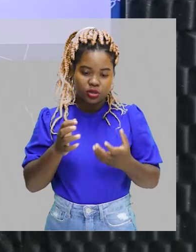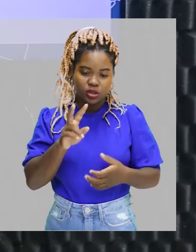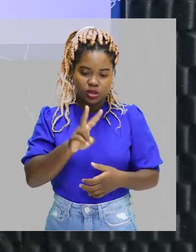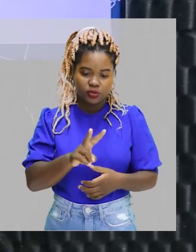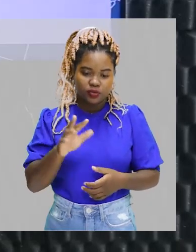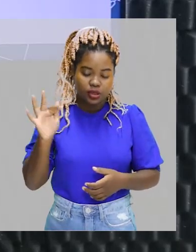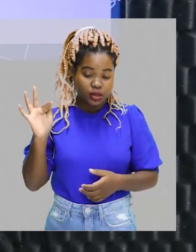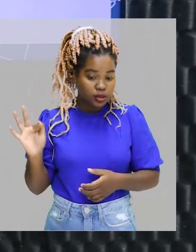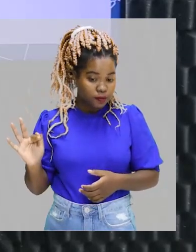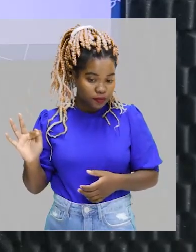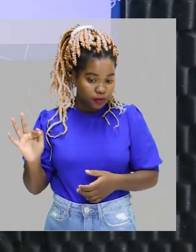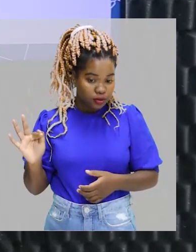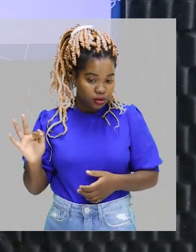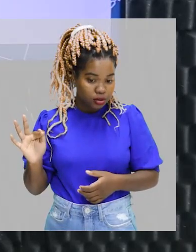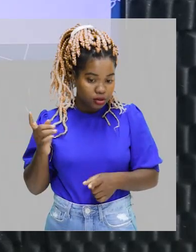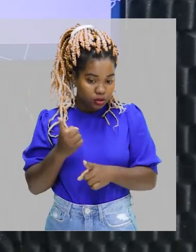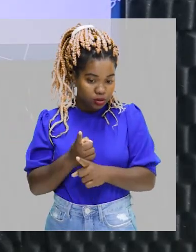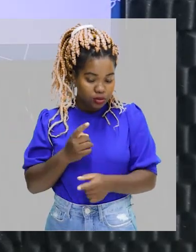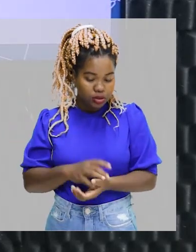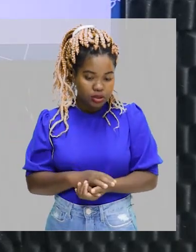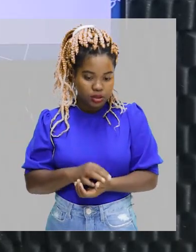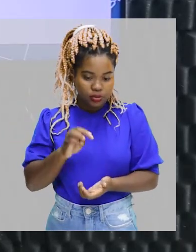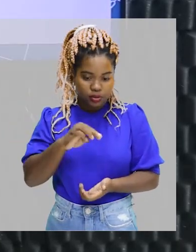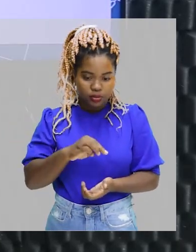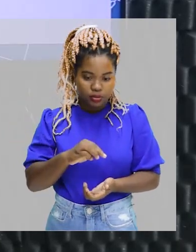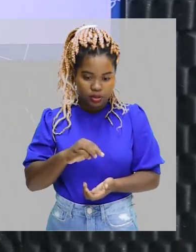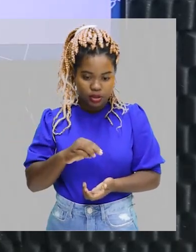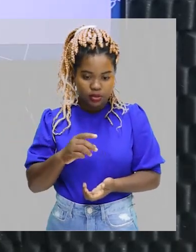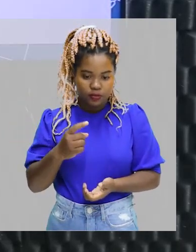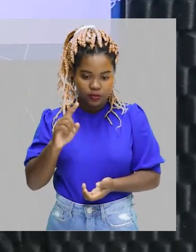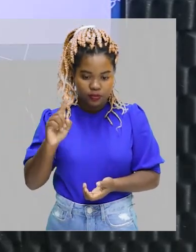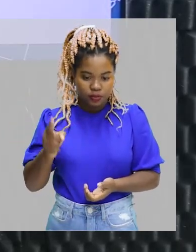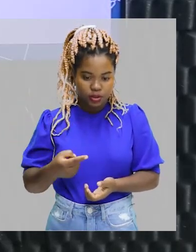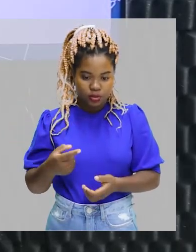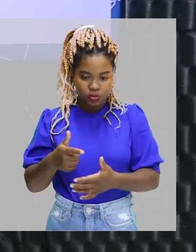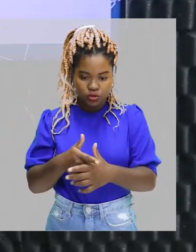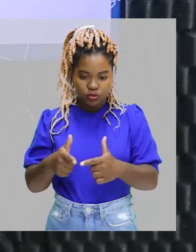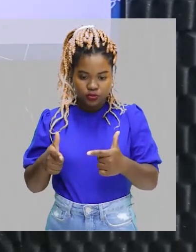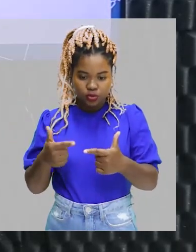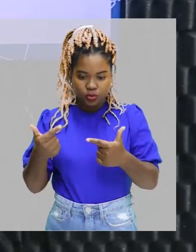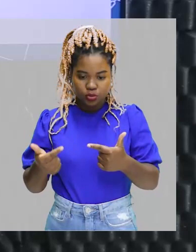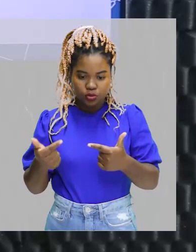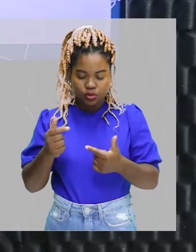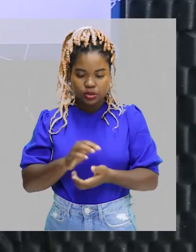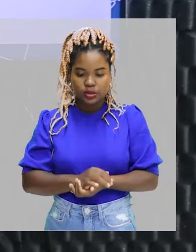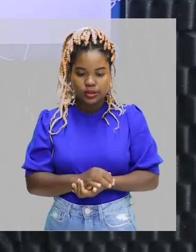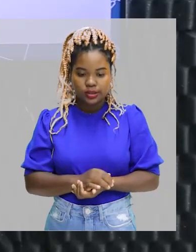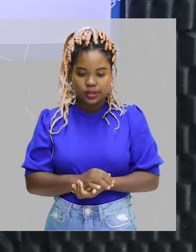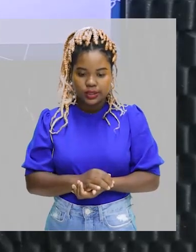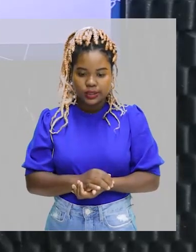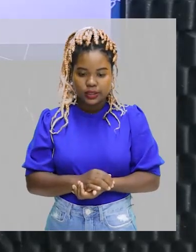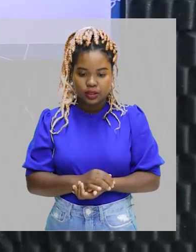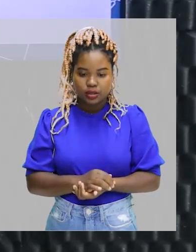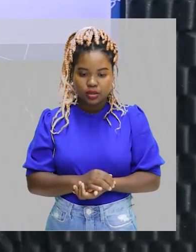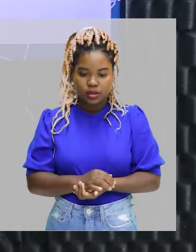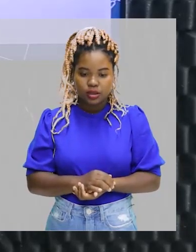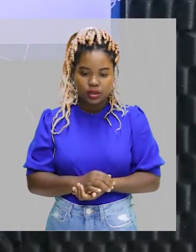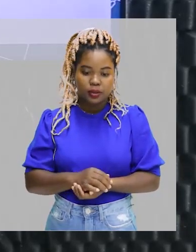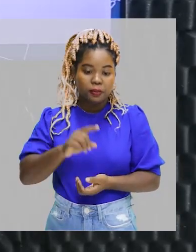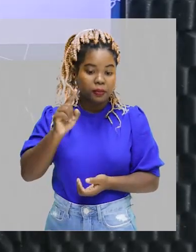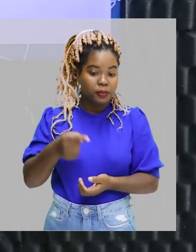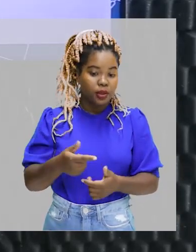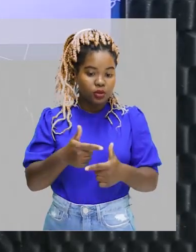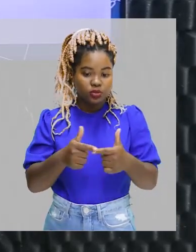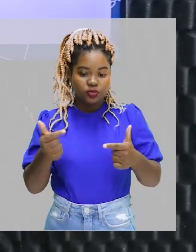o volume final, então vai ficar 1.000 dividido por 2. E, turminha, 1.000 dividido por